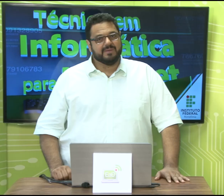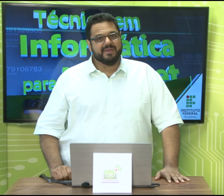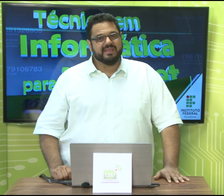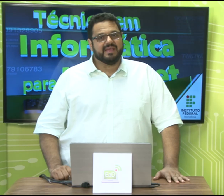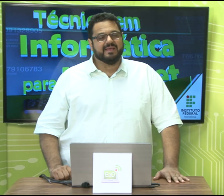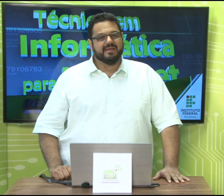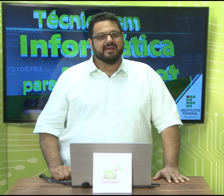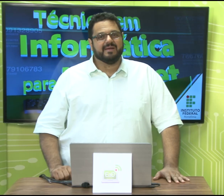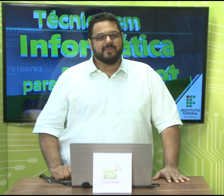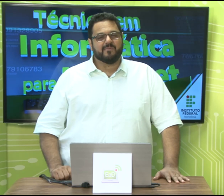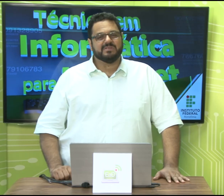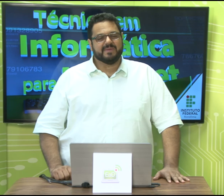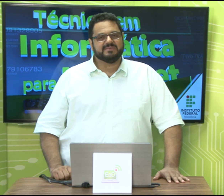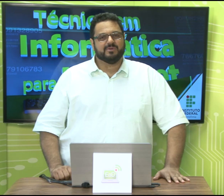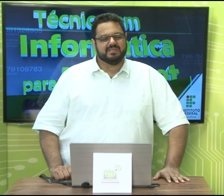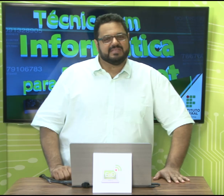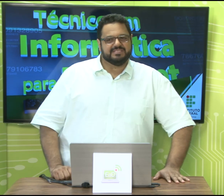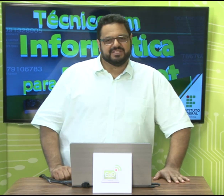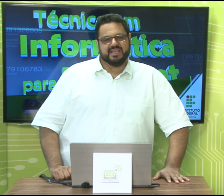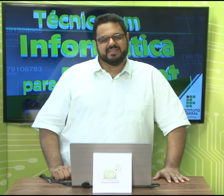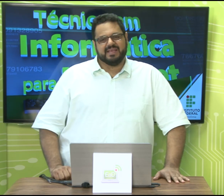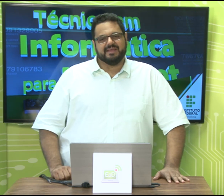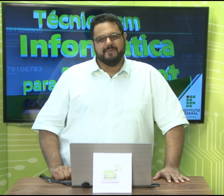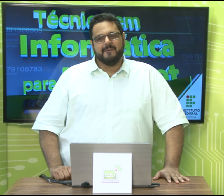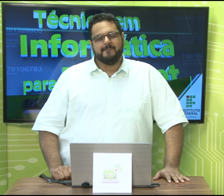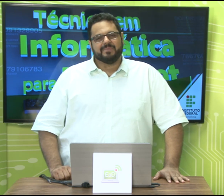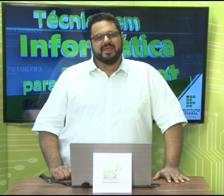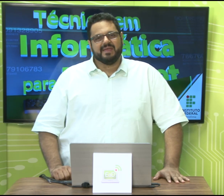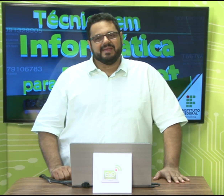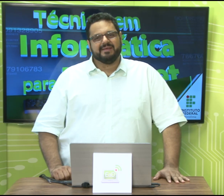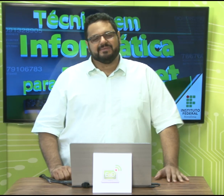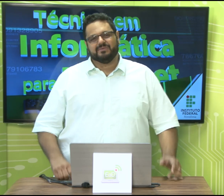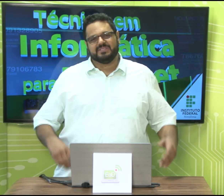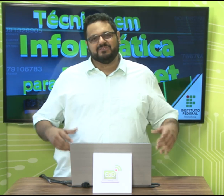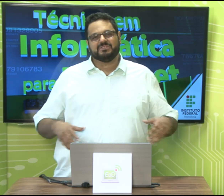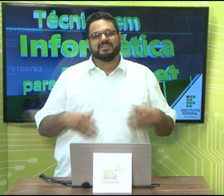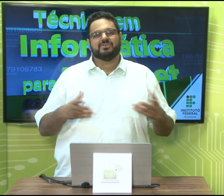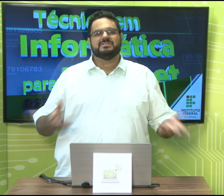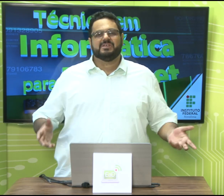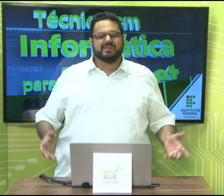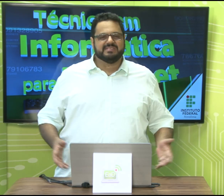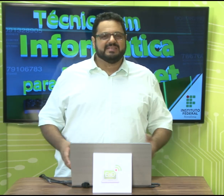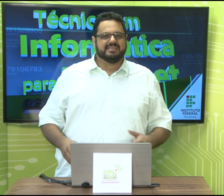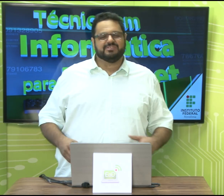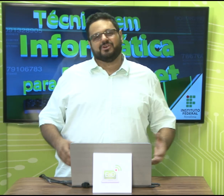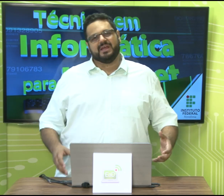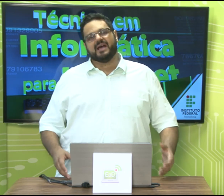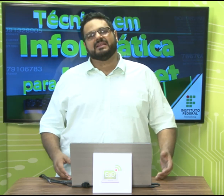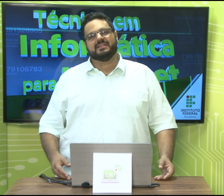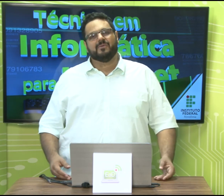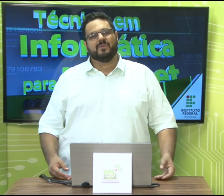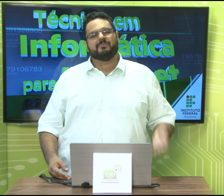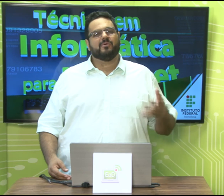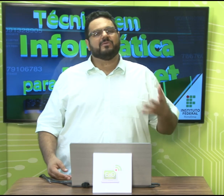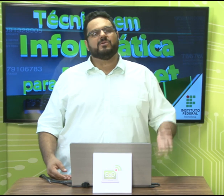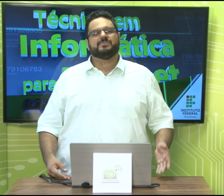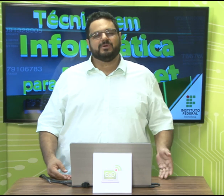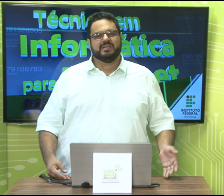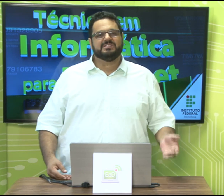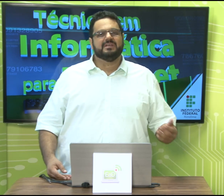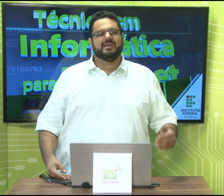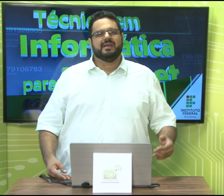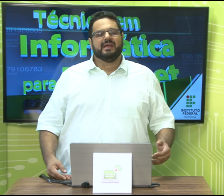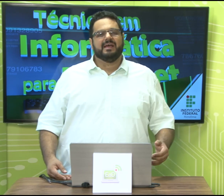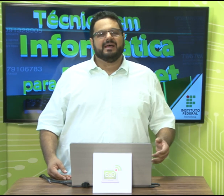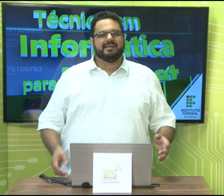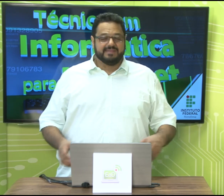cooperação também, né, uma coisa mais importante nessa etiqueta é você não está sozinho nessa jornada, então uma coisa